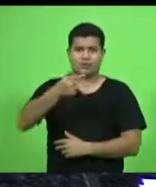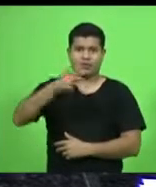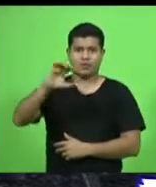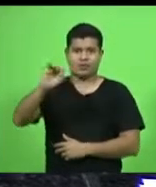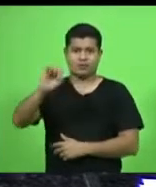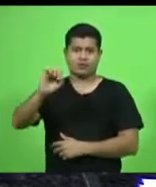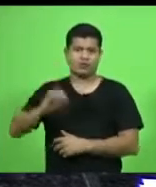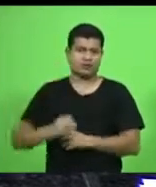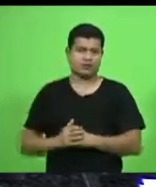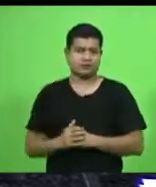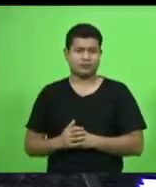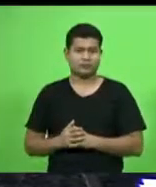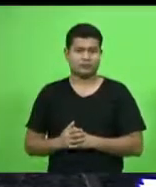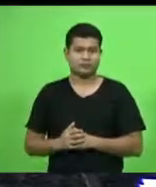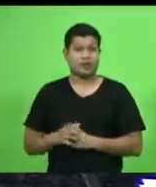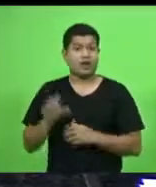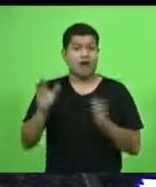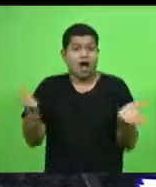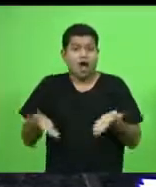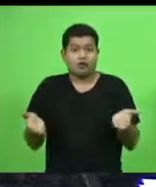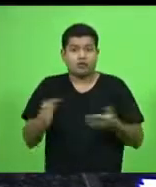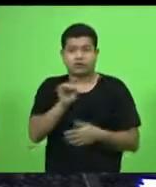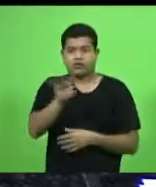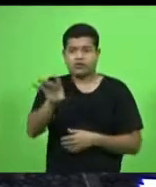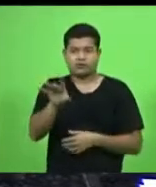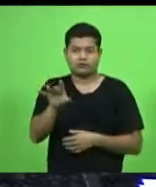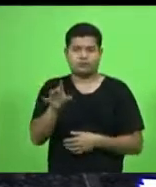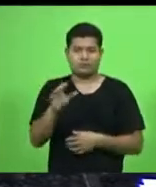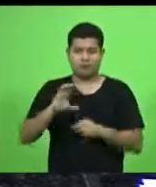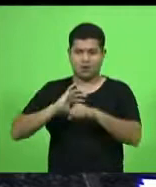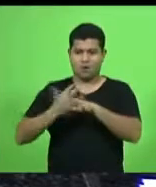Agora, só para o Covid foram 40 milhões.